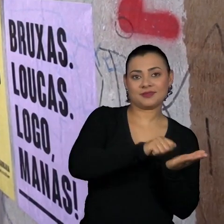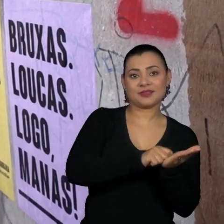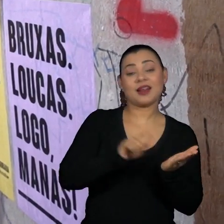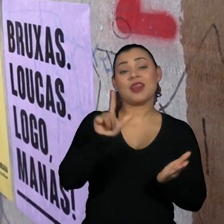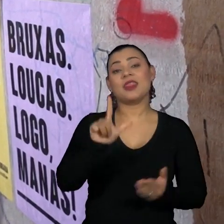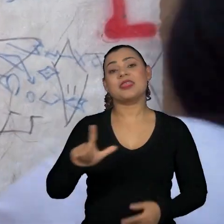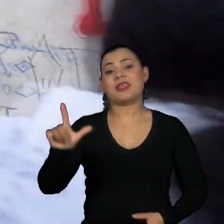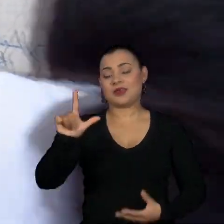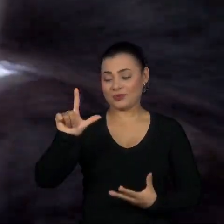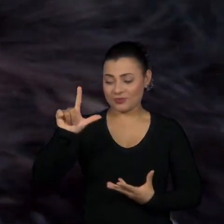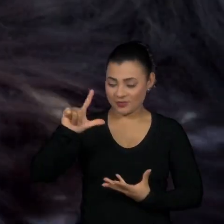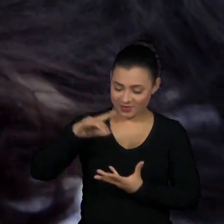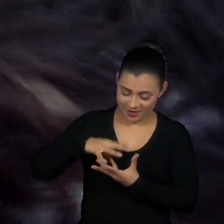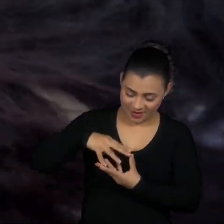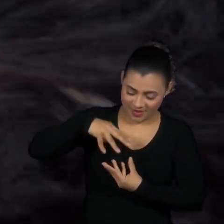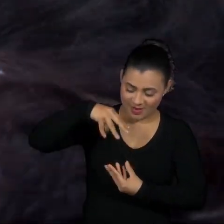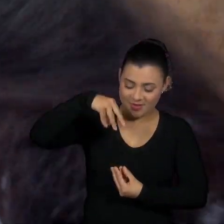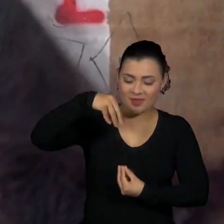alma.